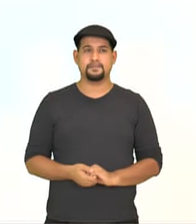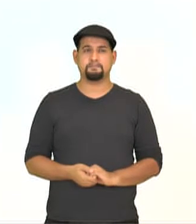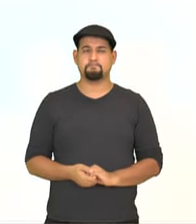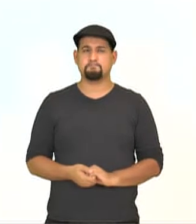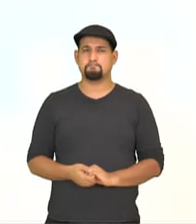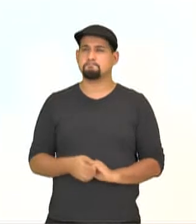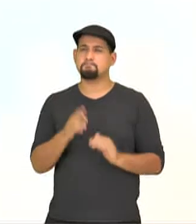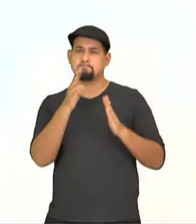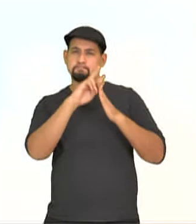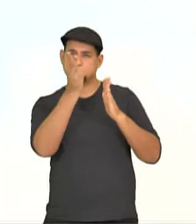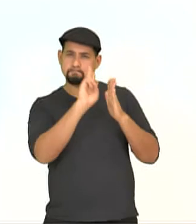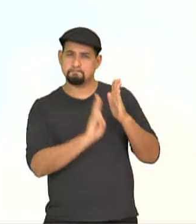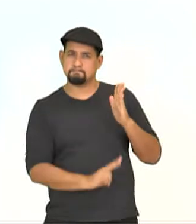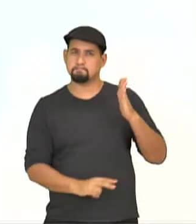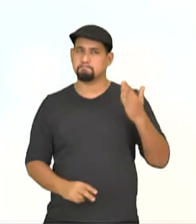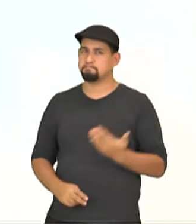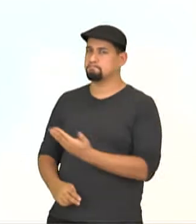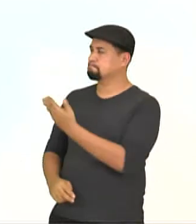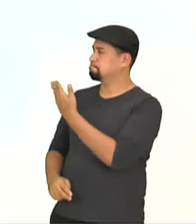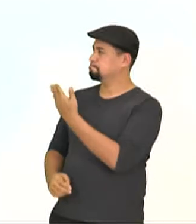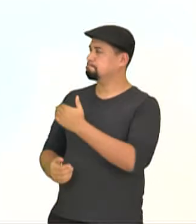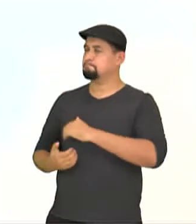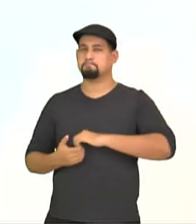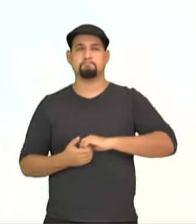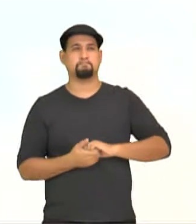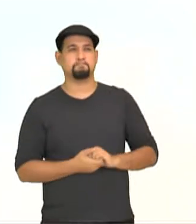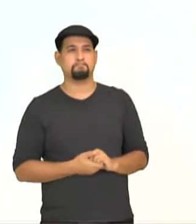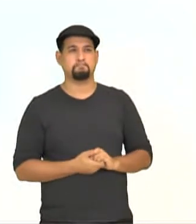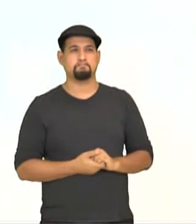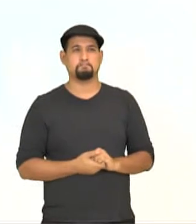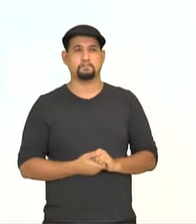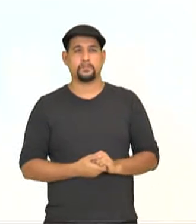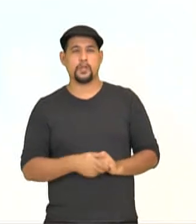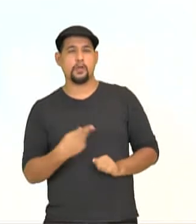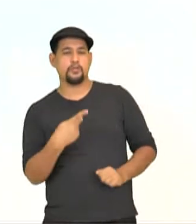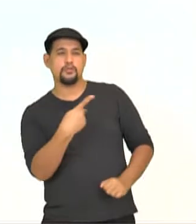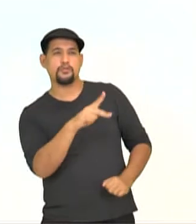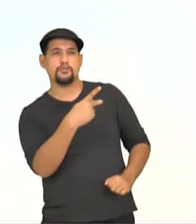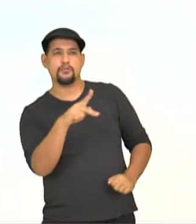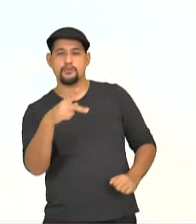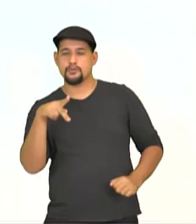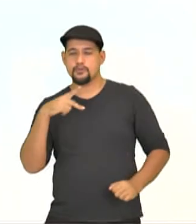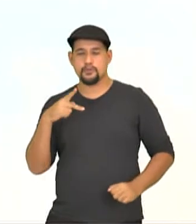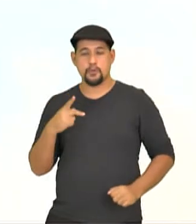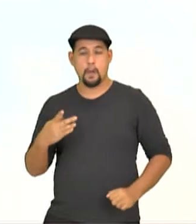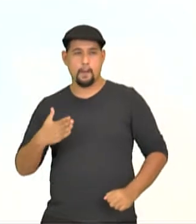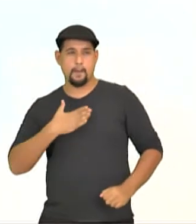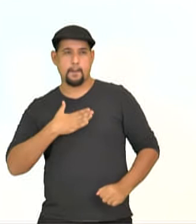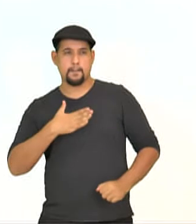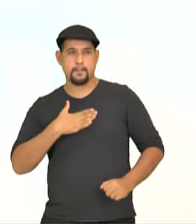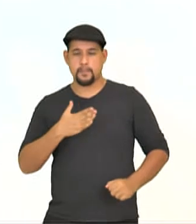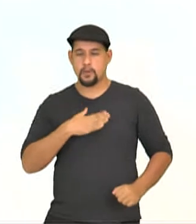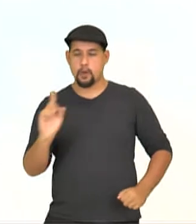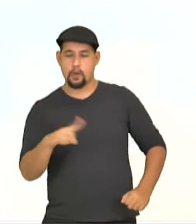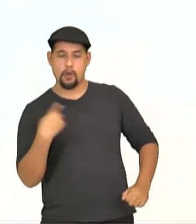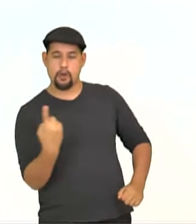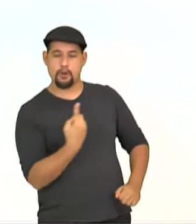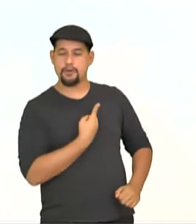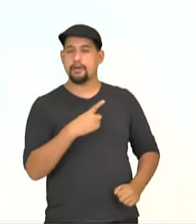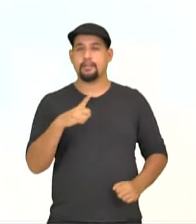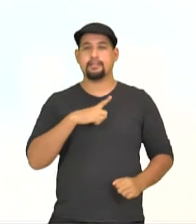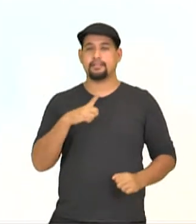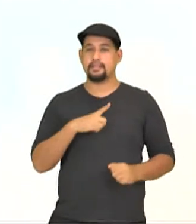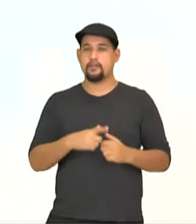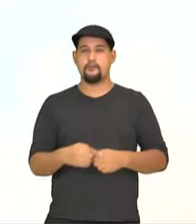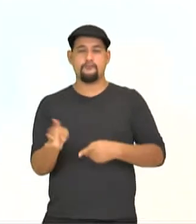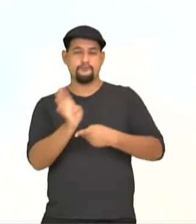Los tuyos, los míos e los nuestros. Né? Nós temos aqui a capa de um filme,